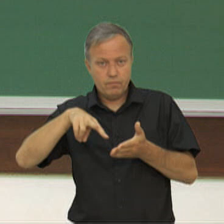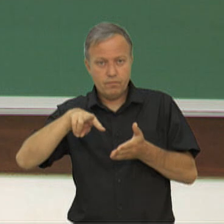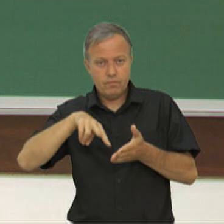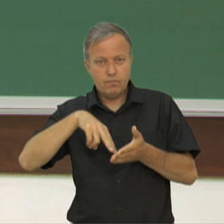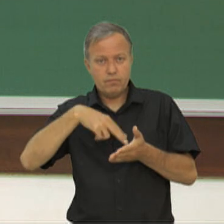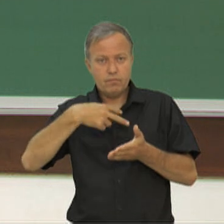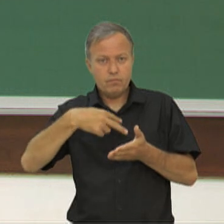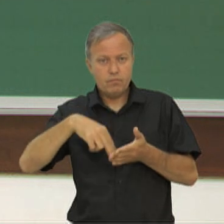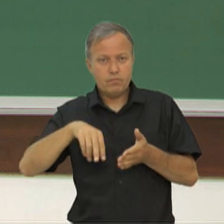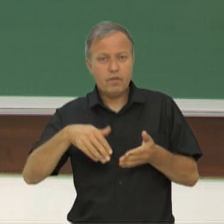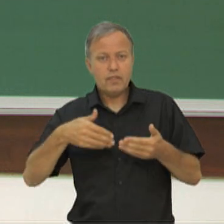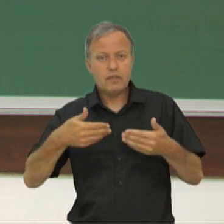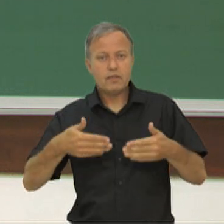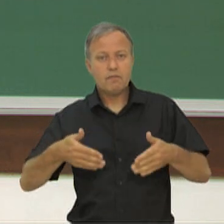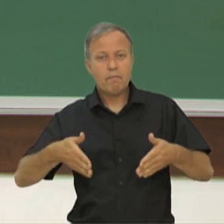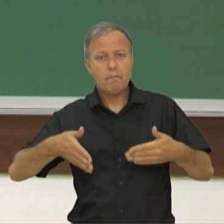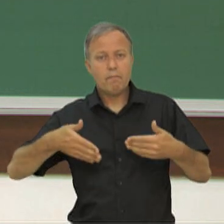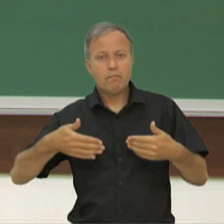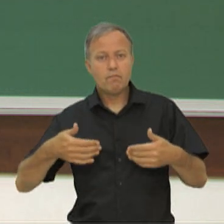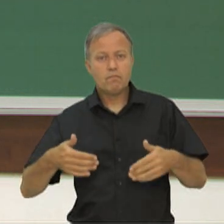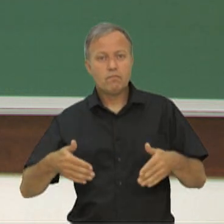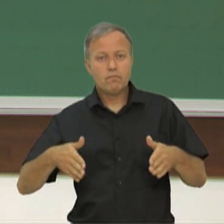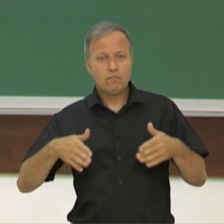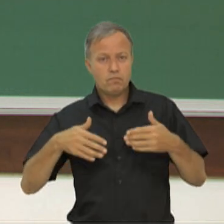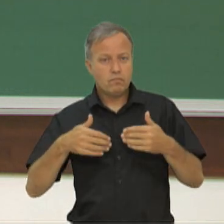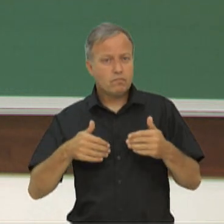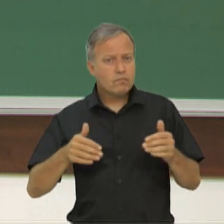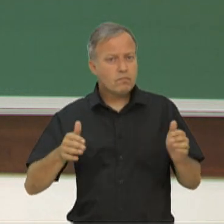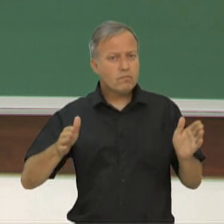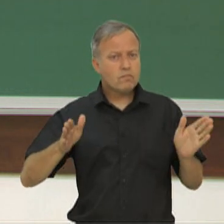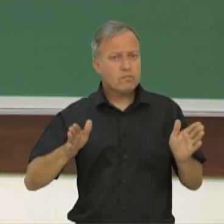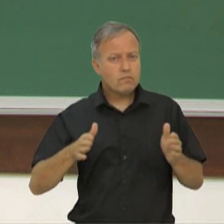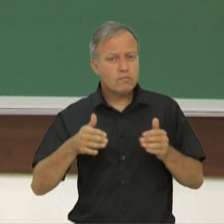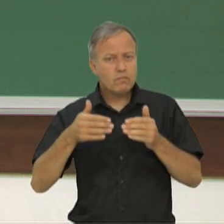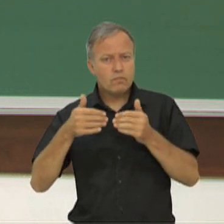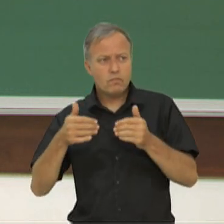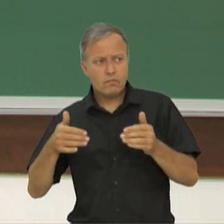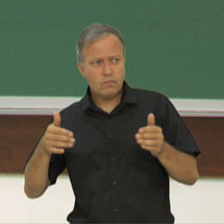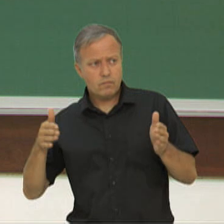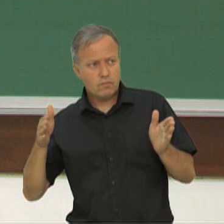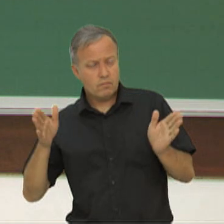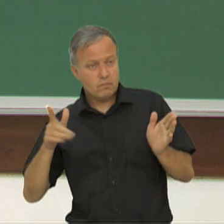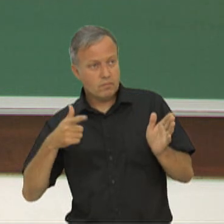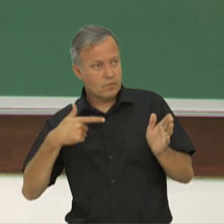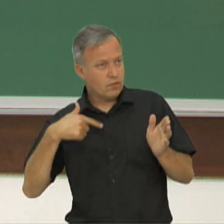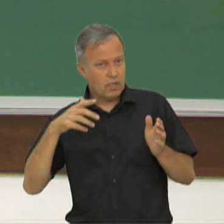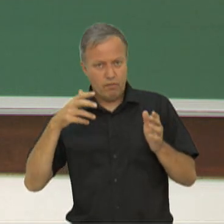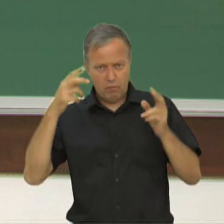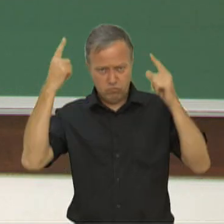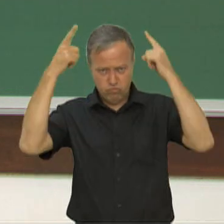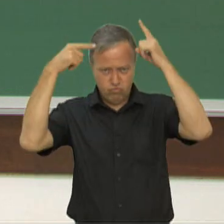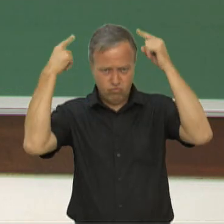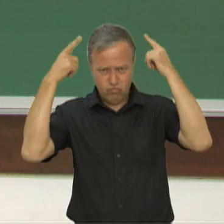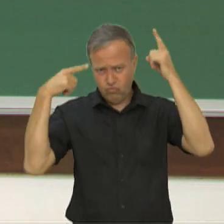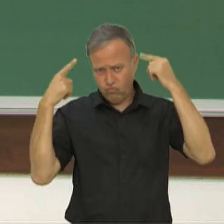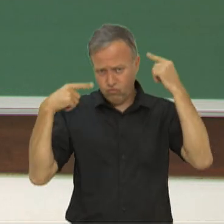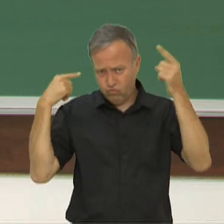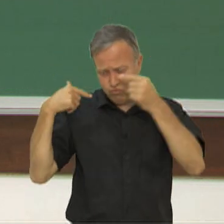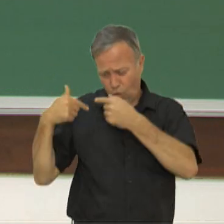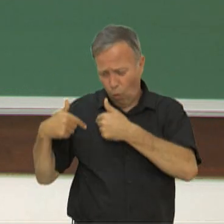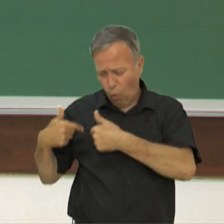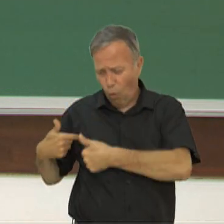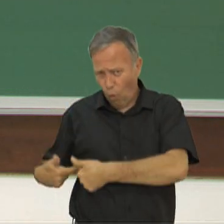mais leves, devido a isso também, né? Já não se estava mais usando tanto aquelas perucas enormes,